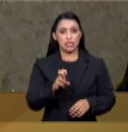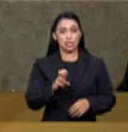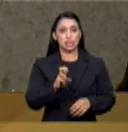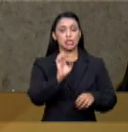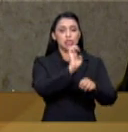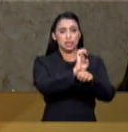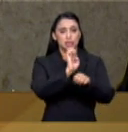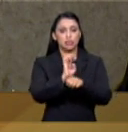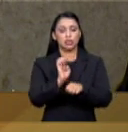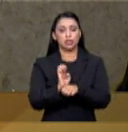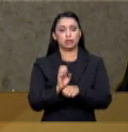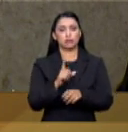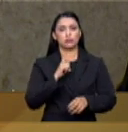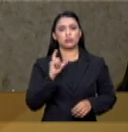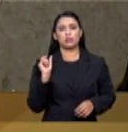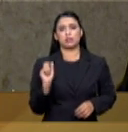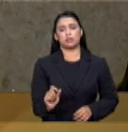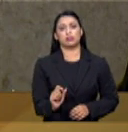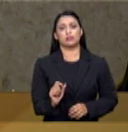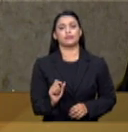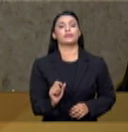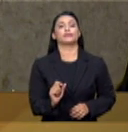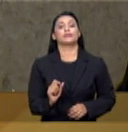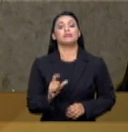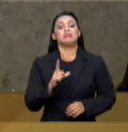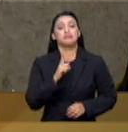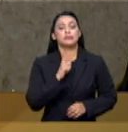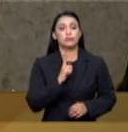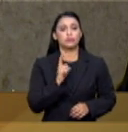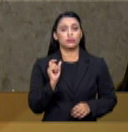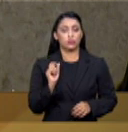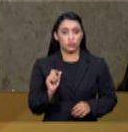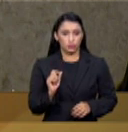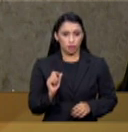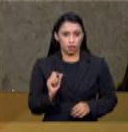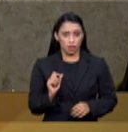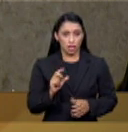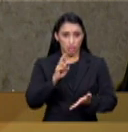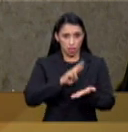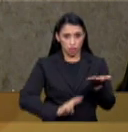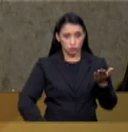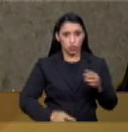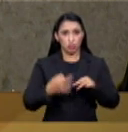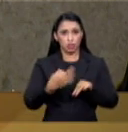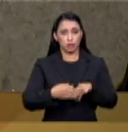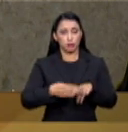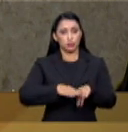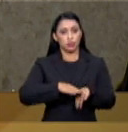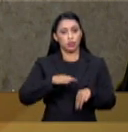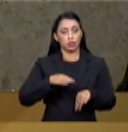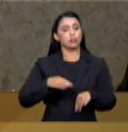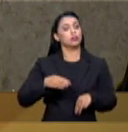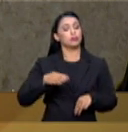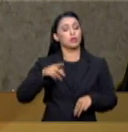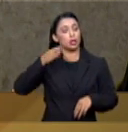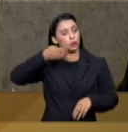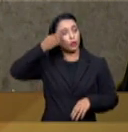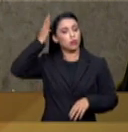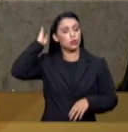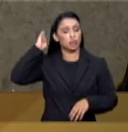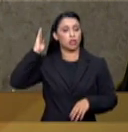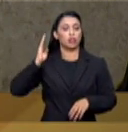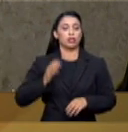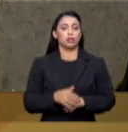extraordinário 598.650, procedente de Mato Grosso do Sul, da relatoria de Sua Excelência, o ministro